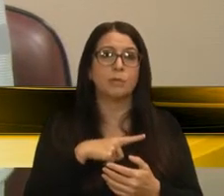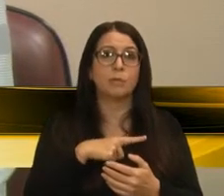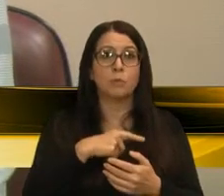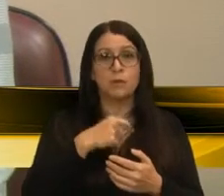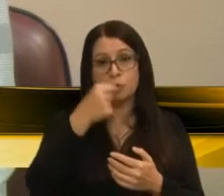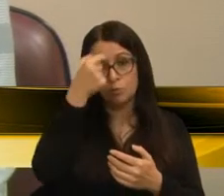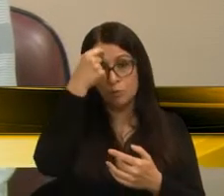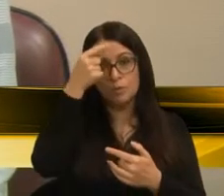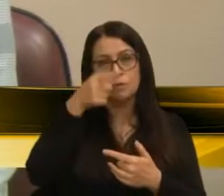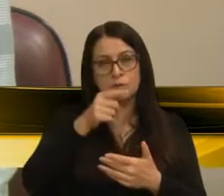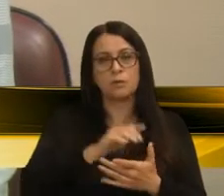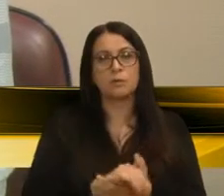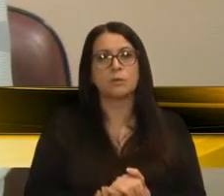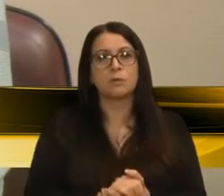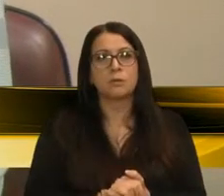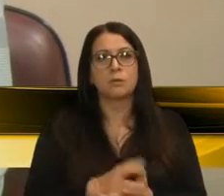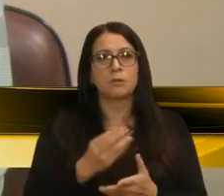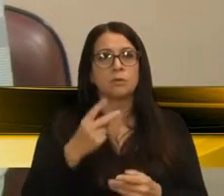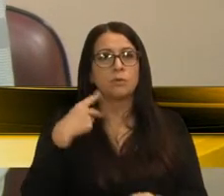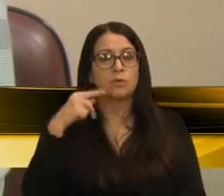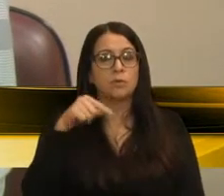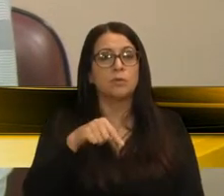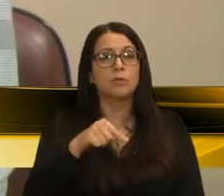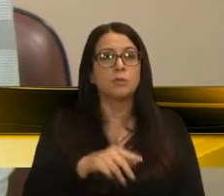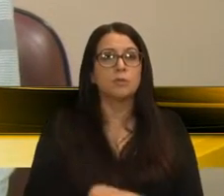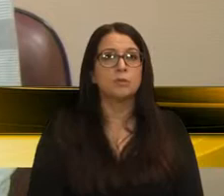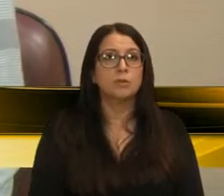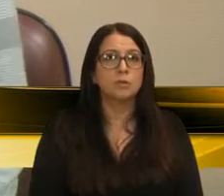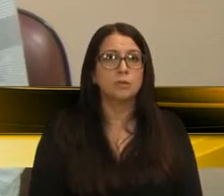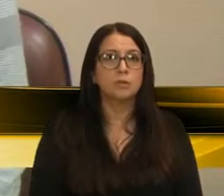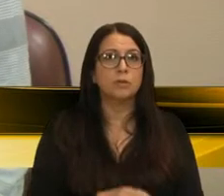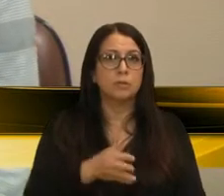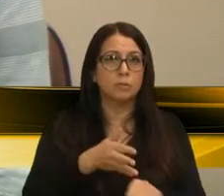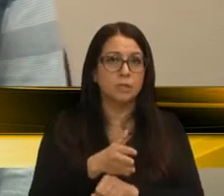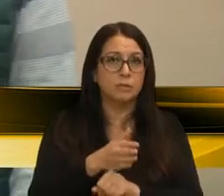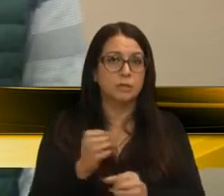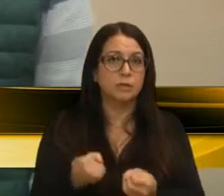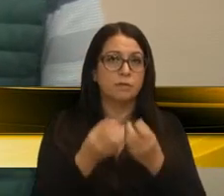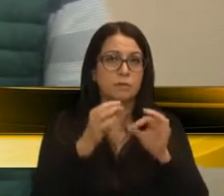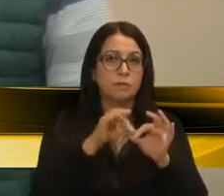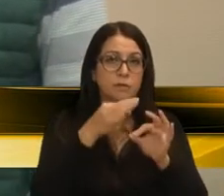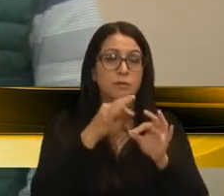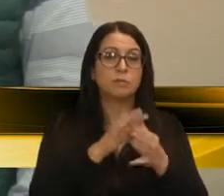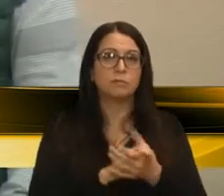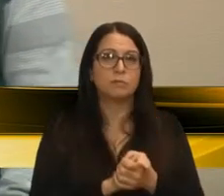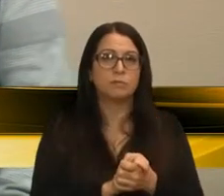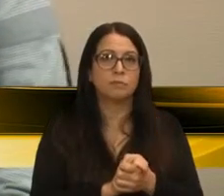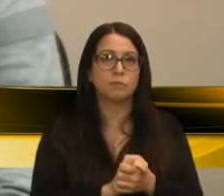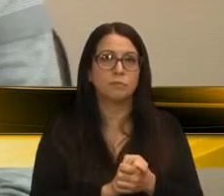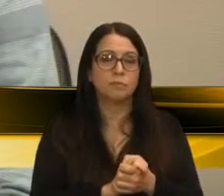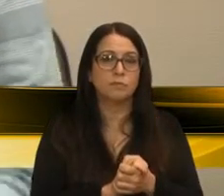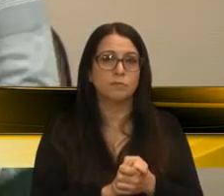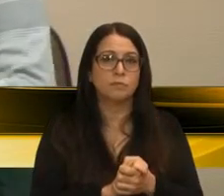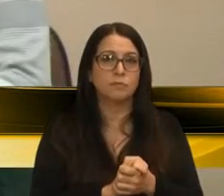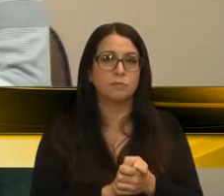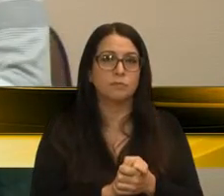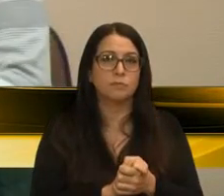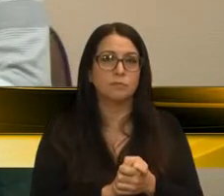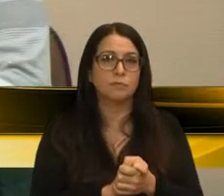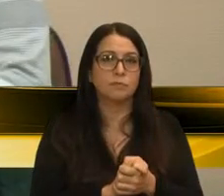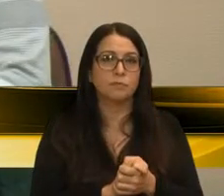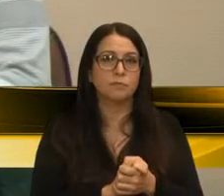concepção. Muitos vereadores que aqui estão participaram da Festa da Uva. E foi